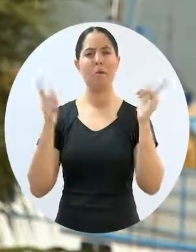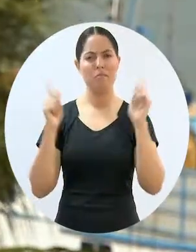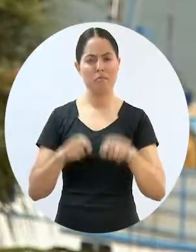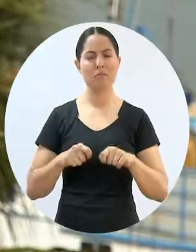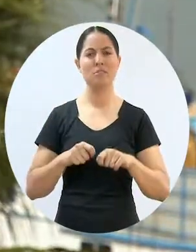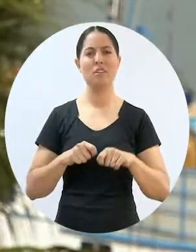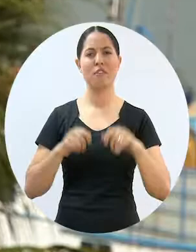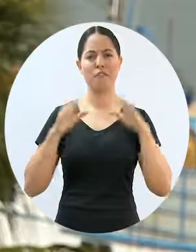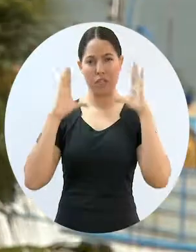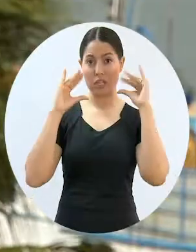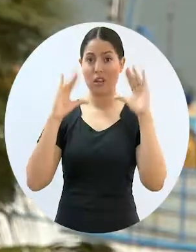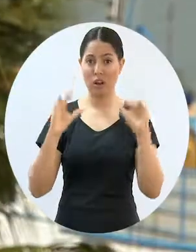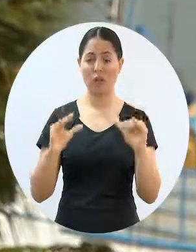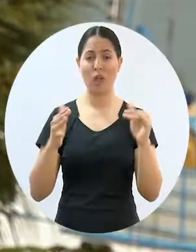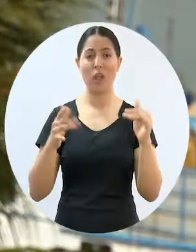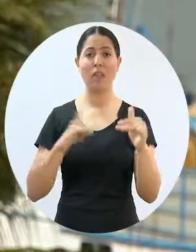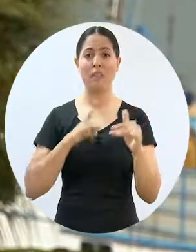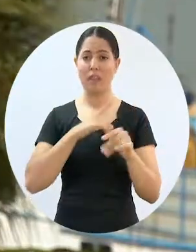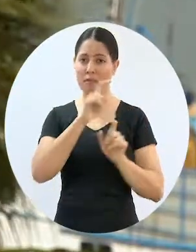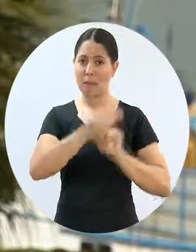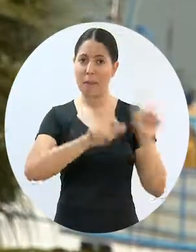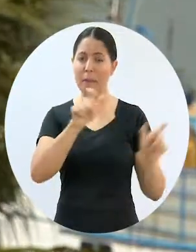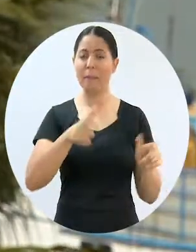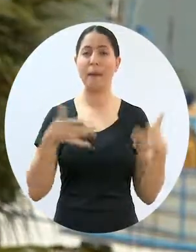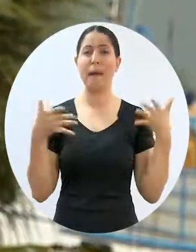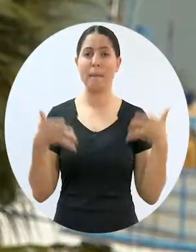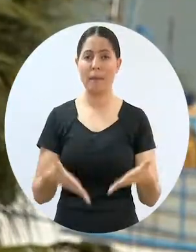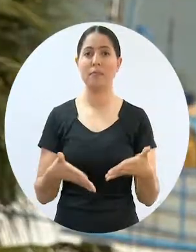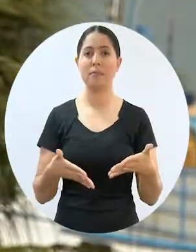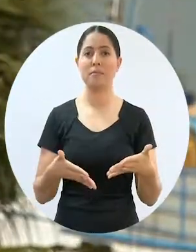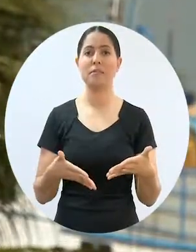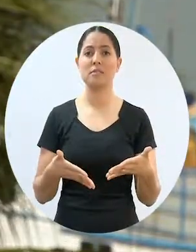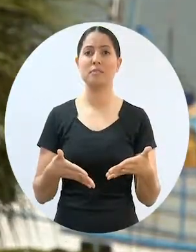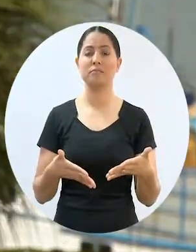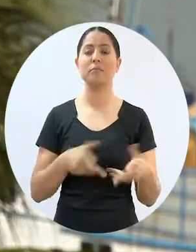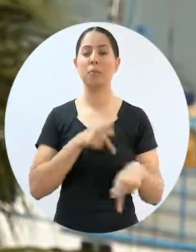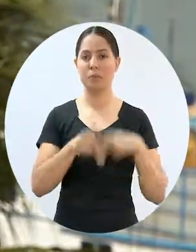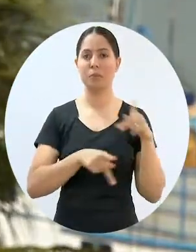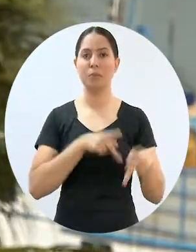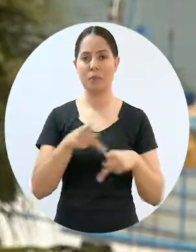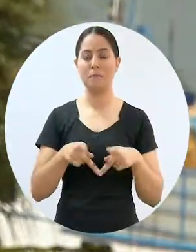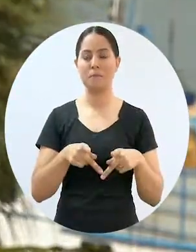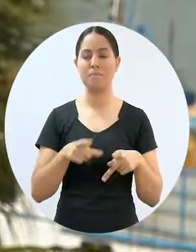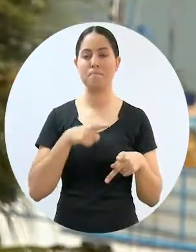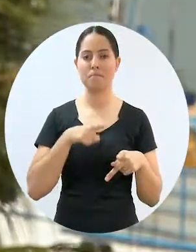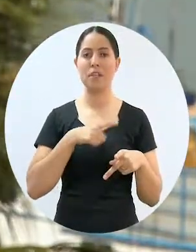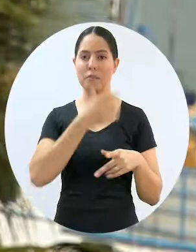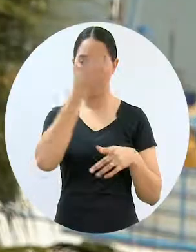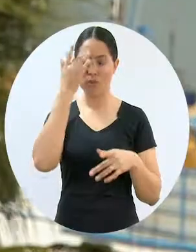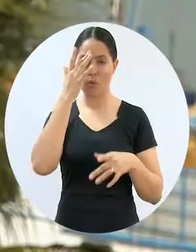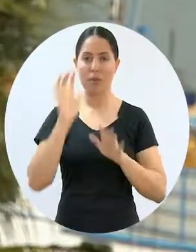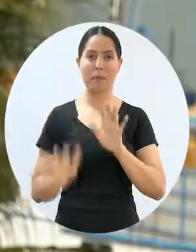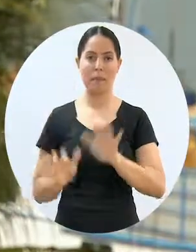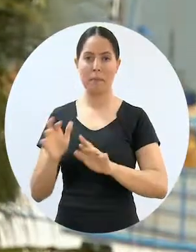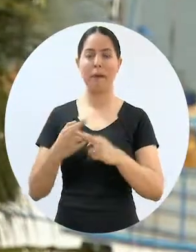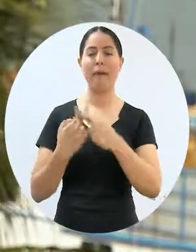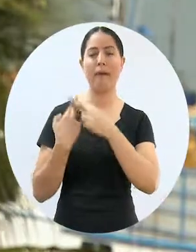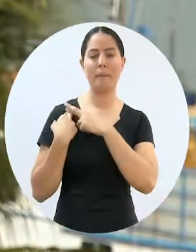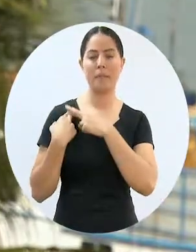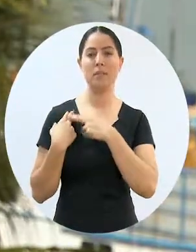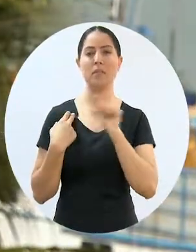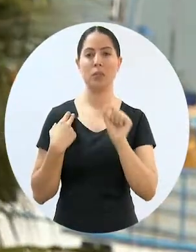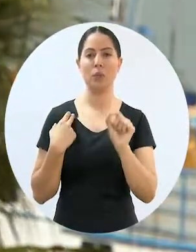transcorreu com muita tranquilidade, com a participação bastante forte da sociedade civil, de representantes de